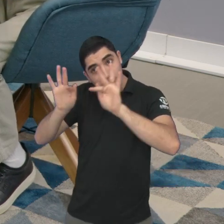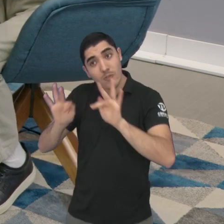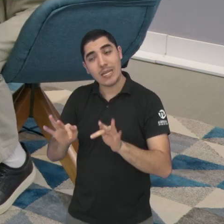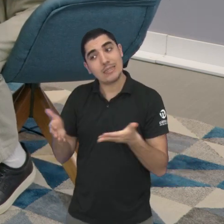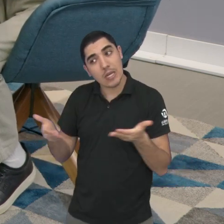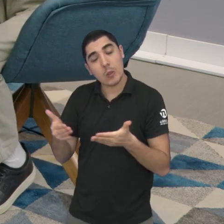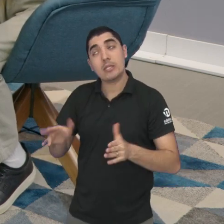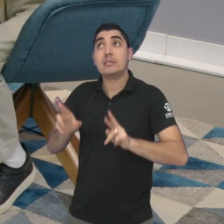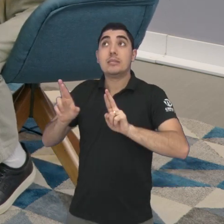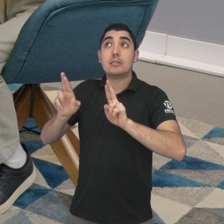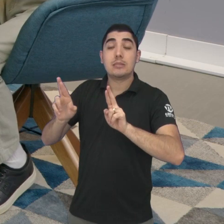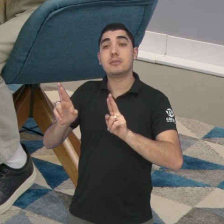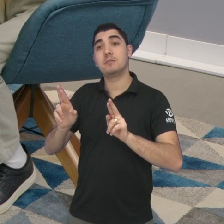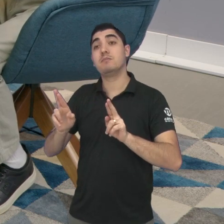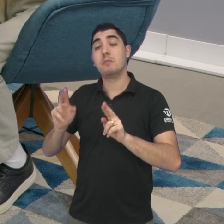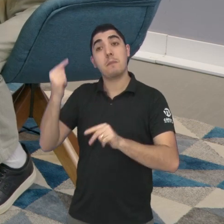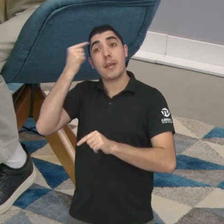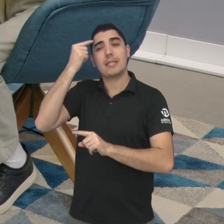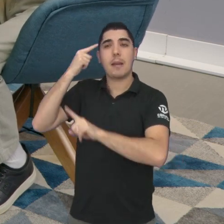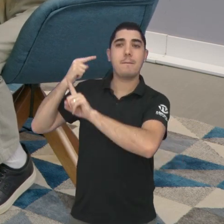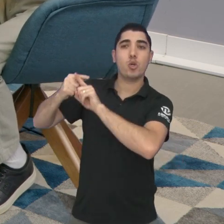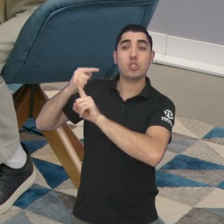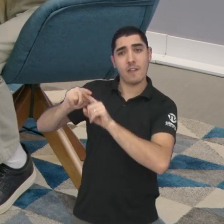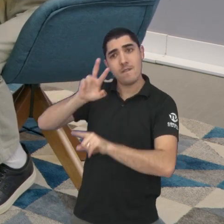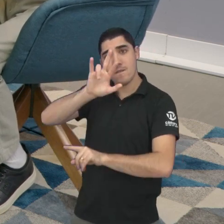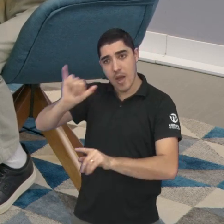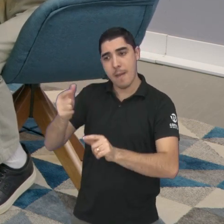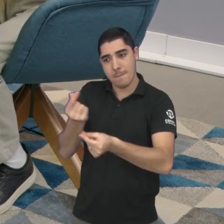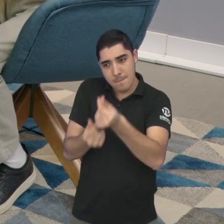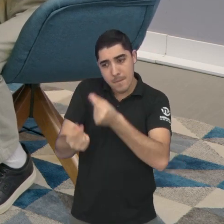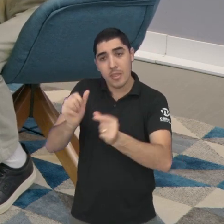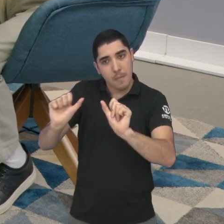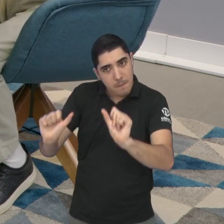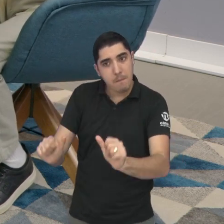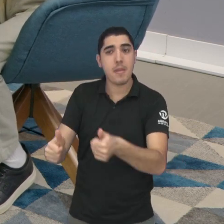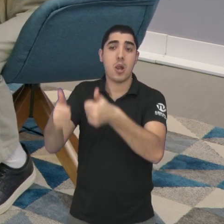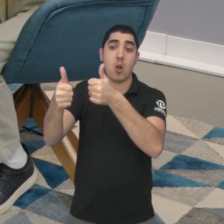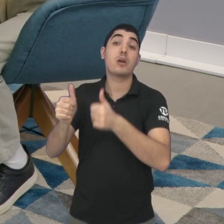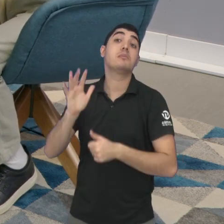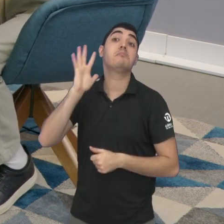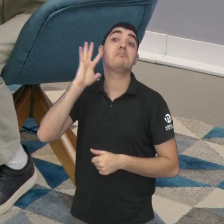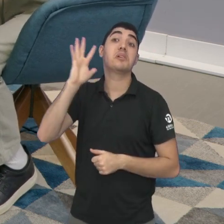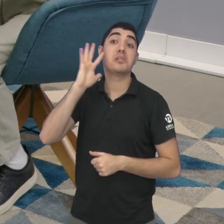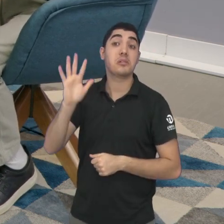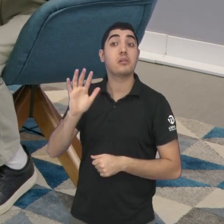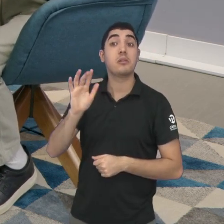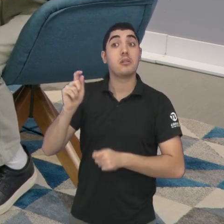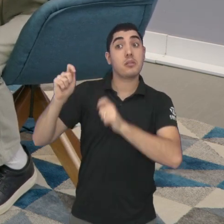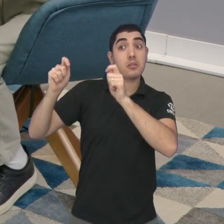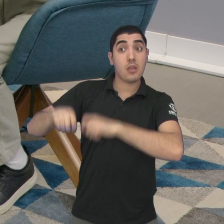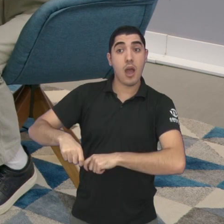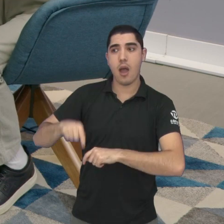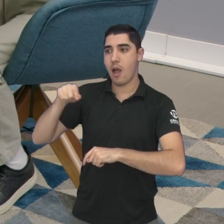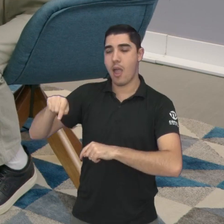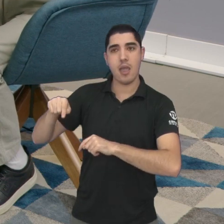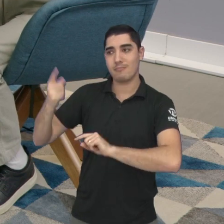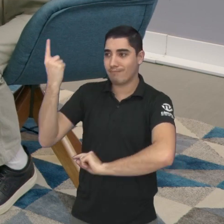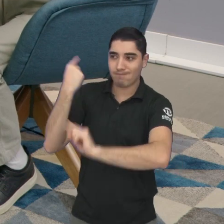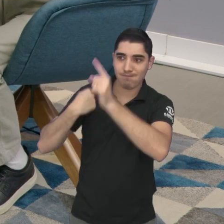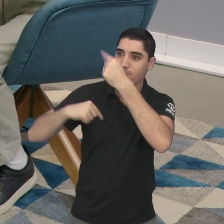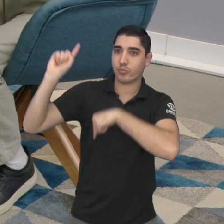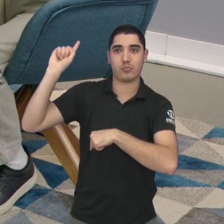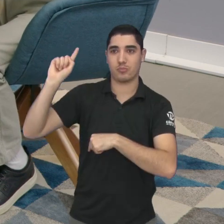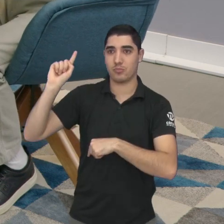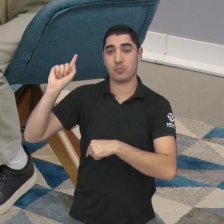vai melhorar, né, economicamente, quem sabe a gente pode erradicar, né? E é isso que a gente